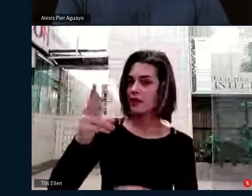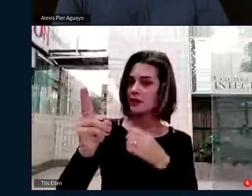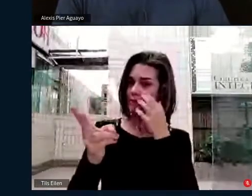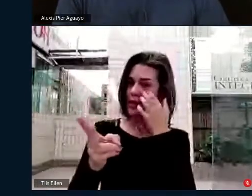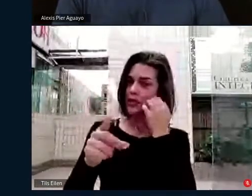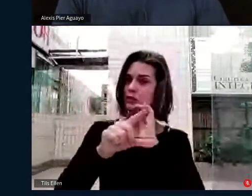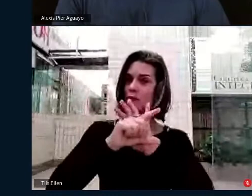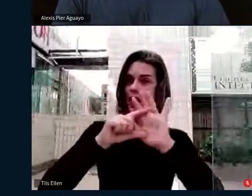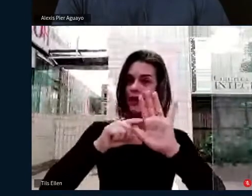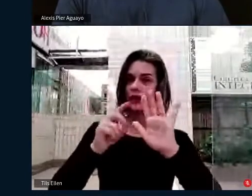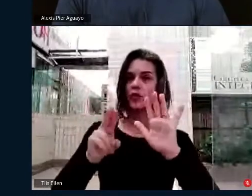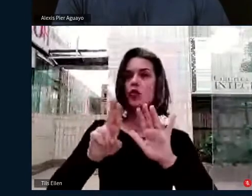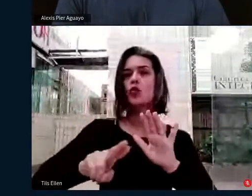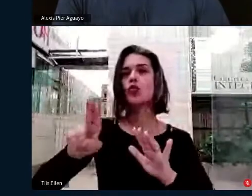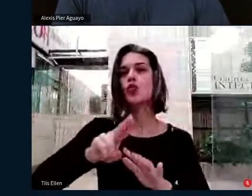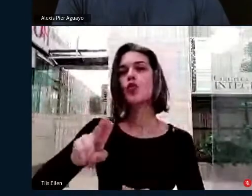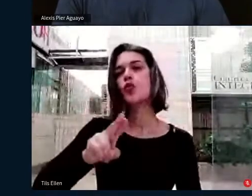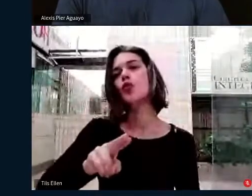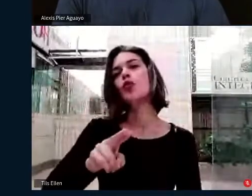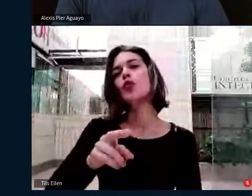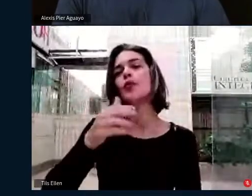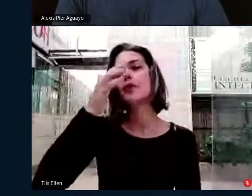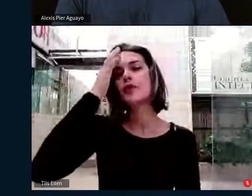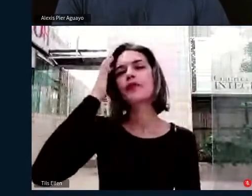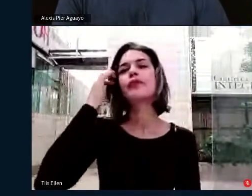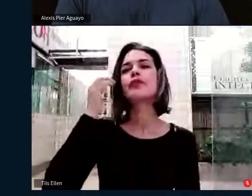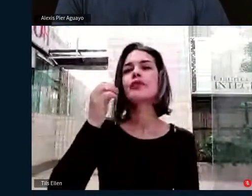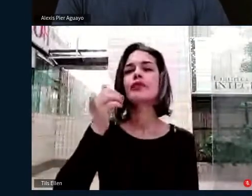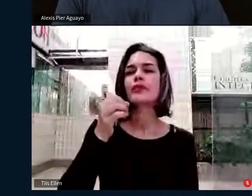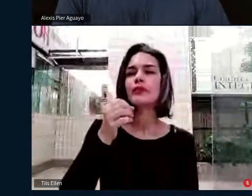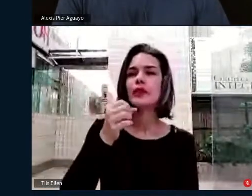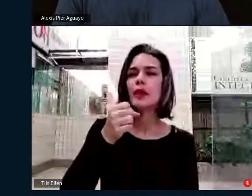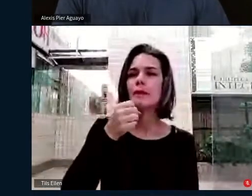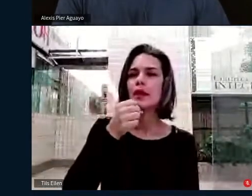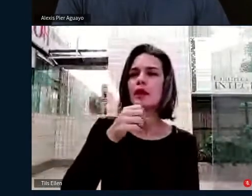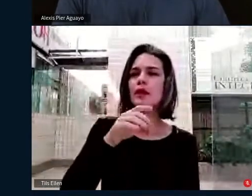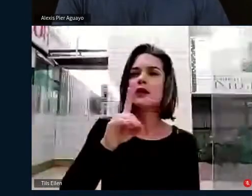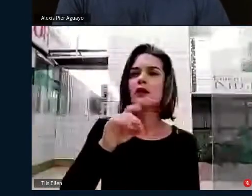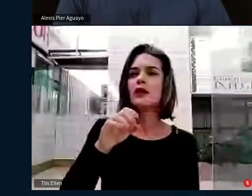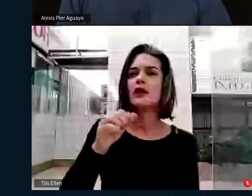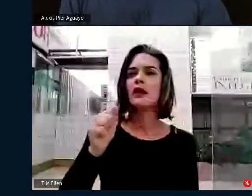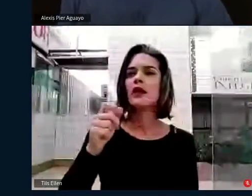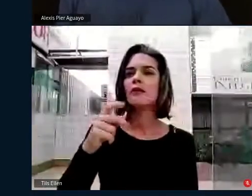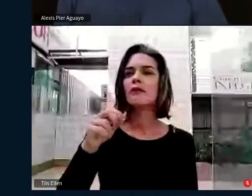parágrafo, você coloca os microfones de aparte. Eu fiquei pensando o que é isso.